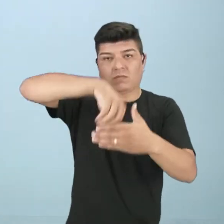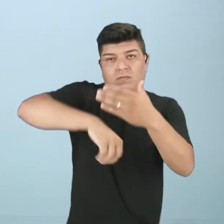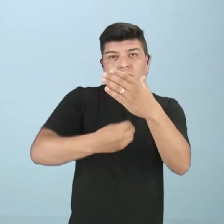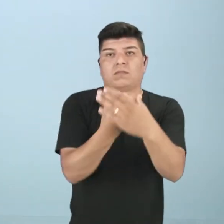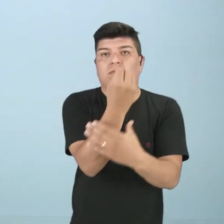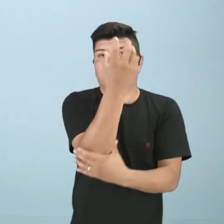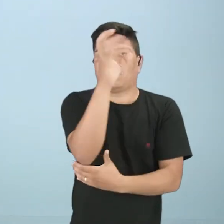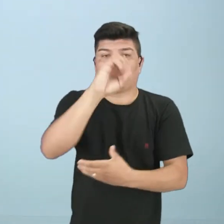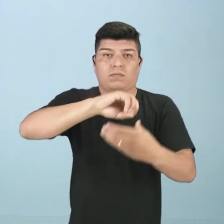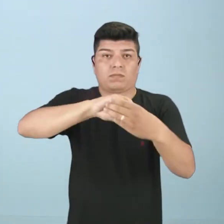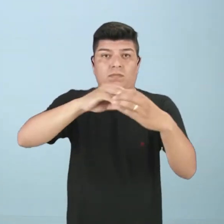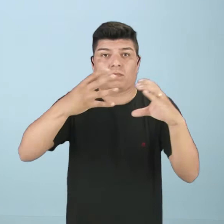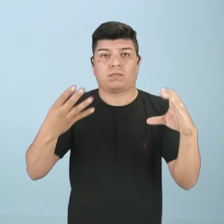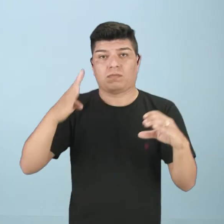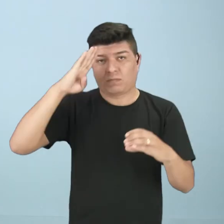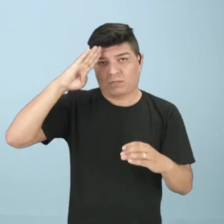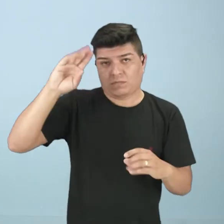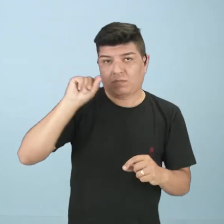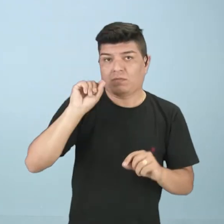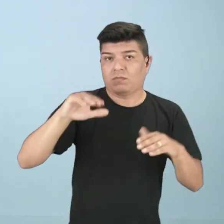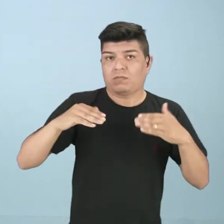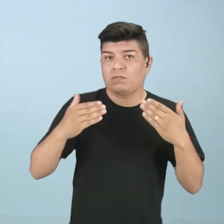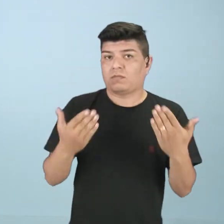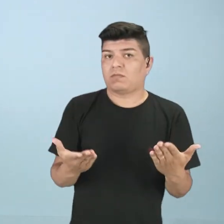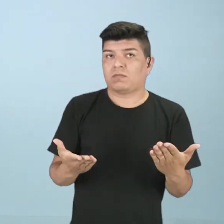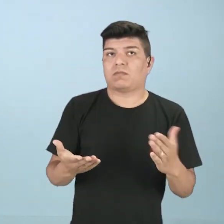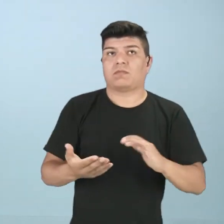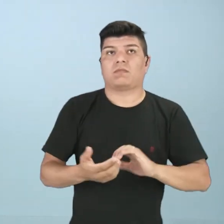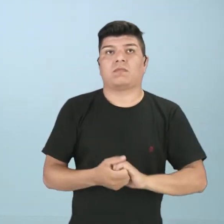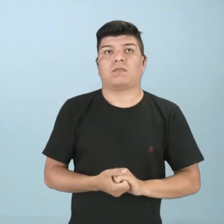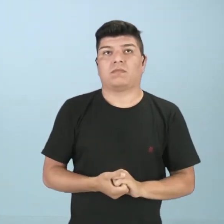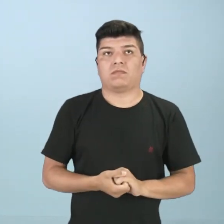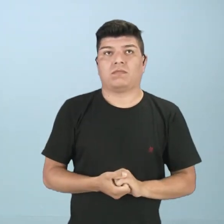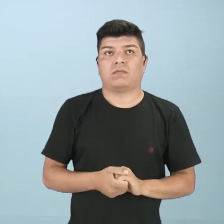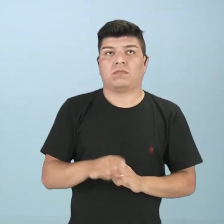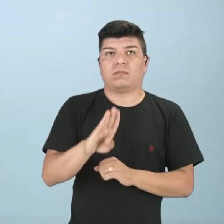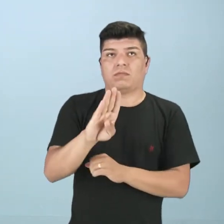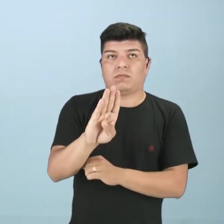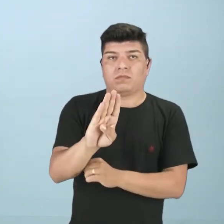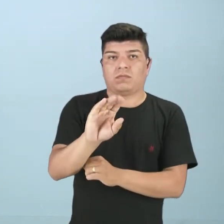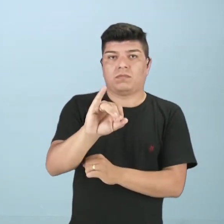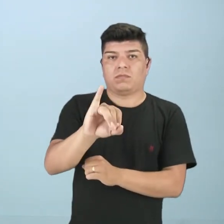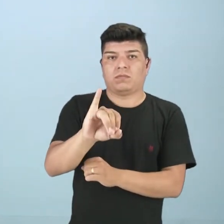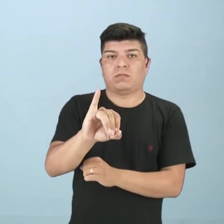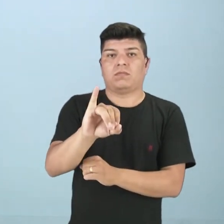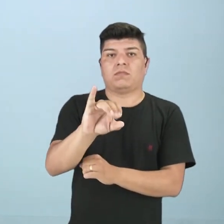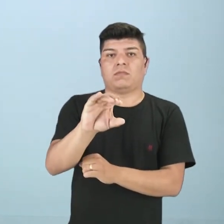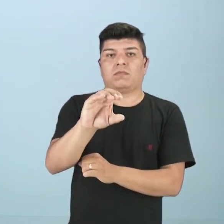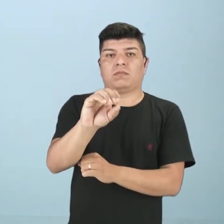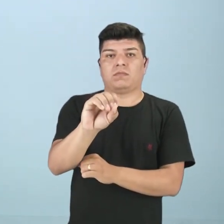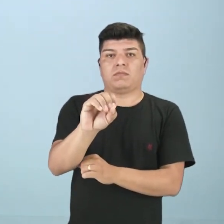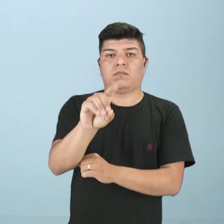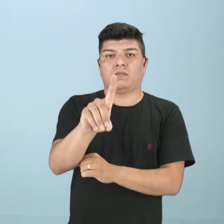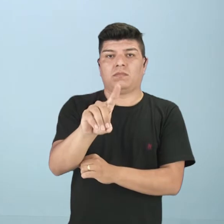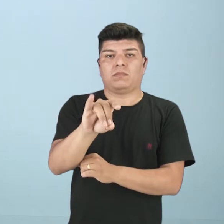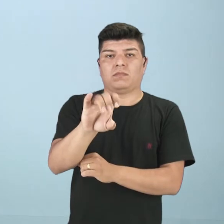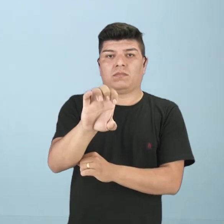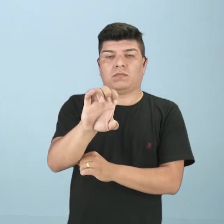essas características, principalmente a questão, tá, da biodiversidade e também a questão